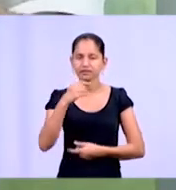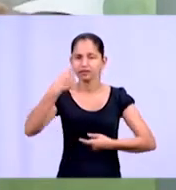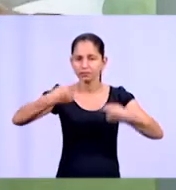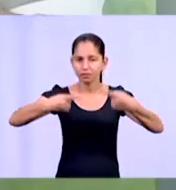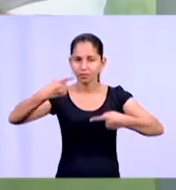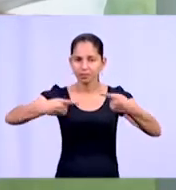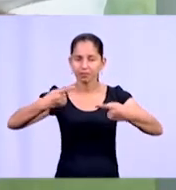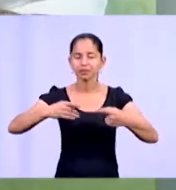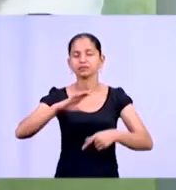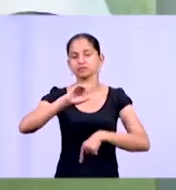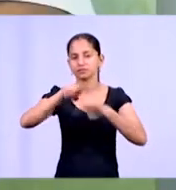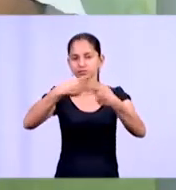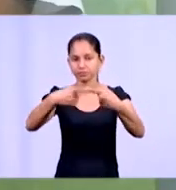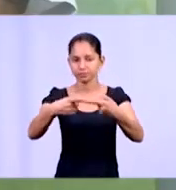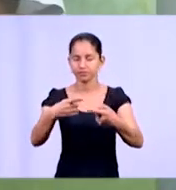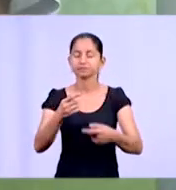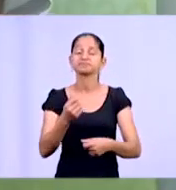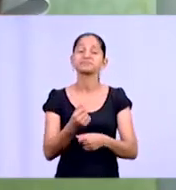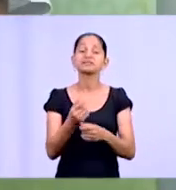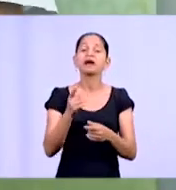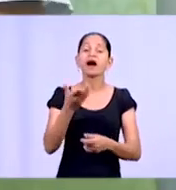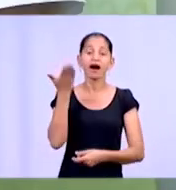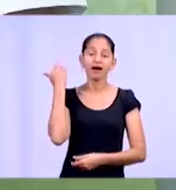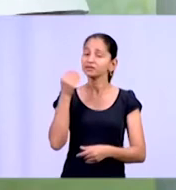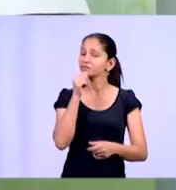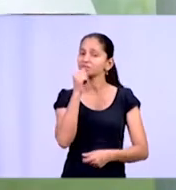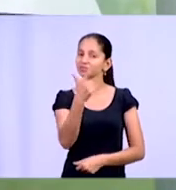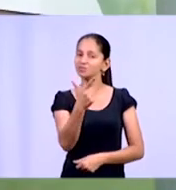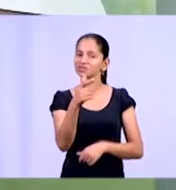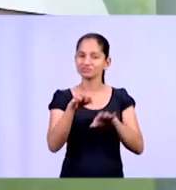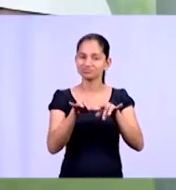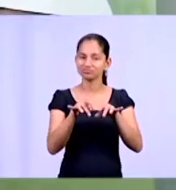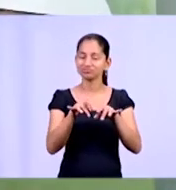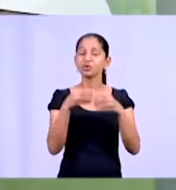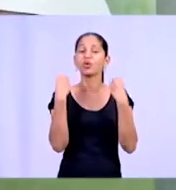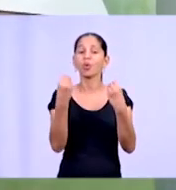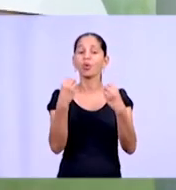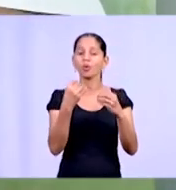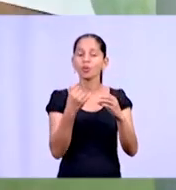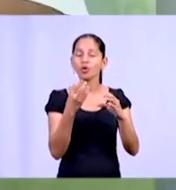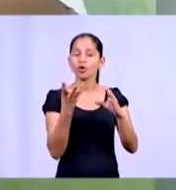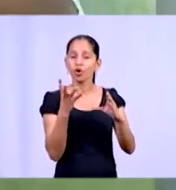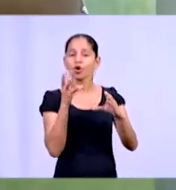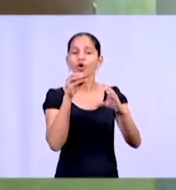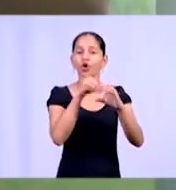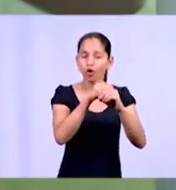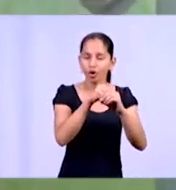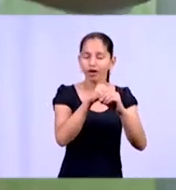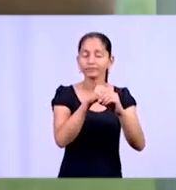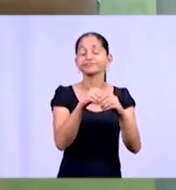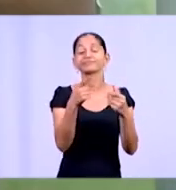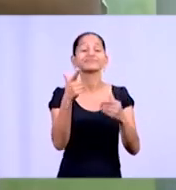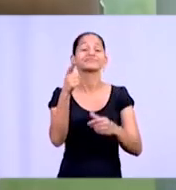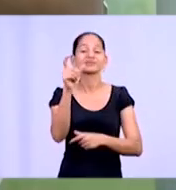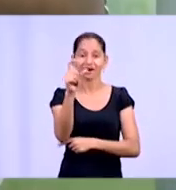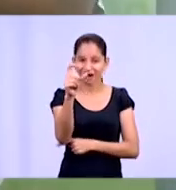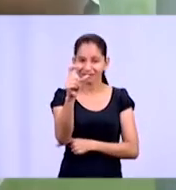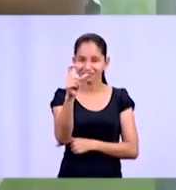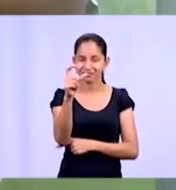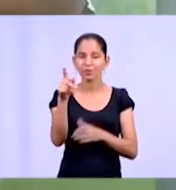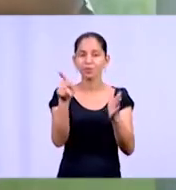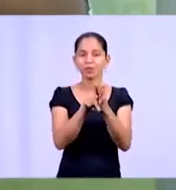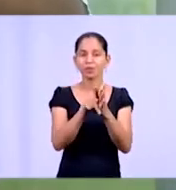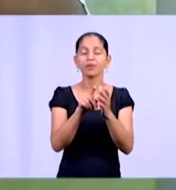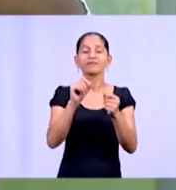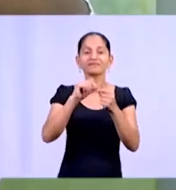aula. Mas nós tínhamos um teclado na época. O que eles montaram? Eles criaram um cartãozinho que você